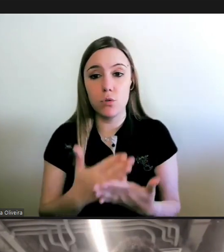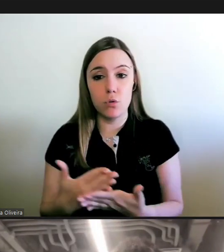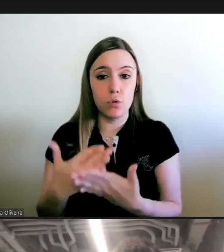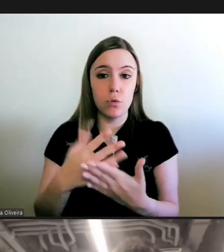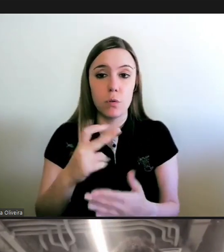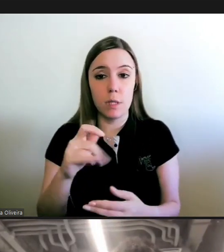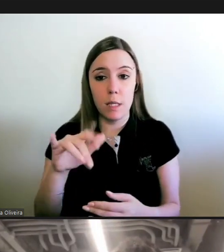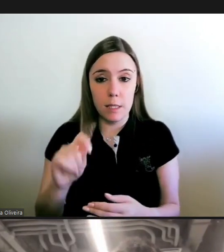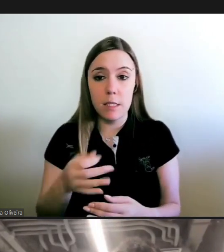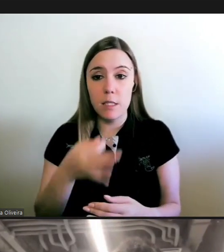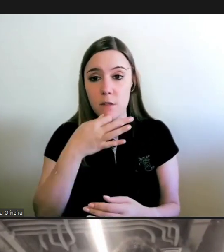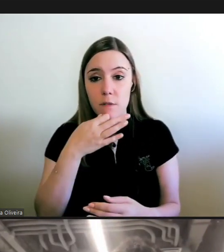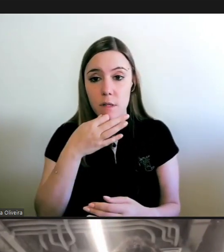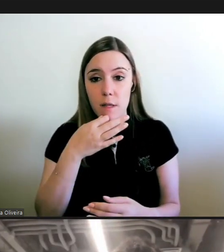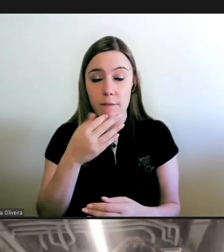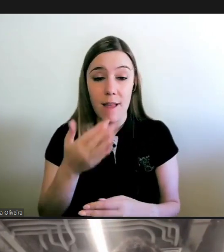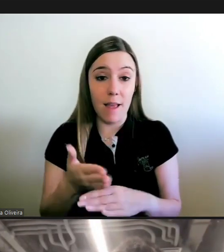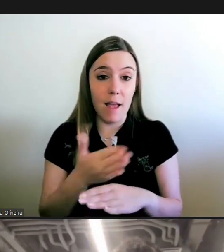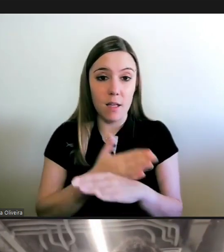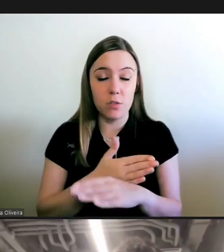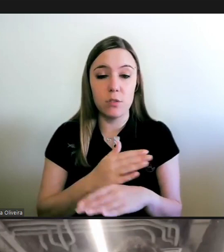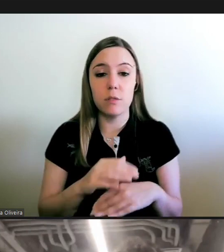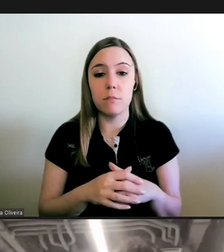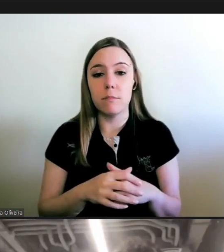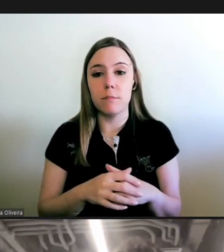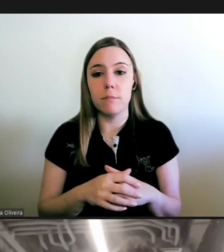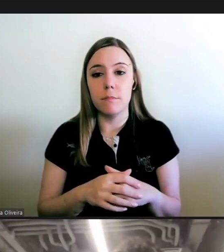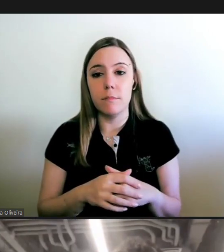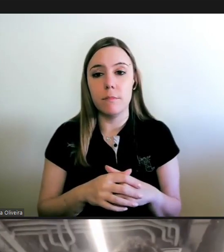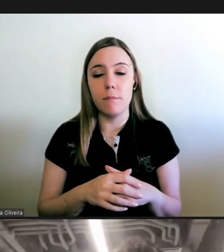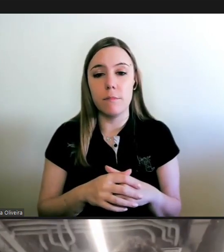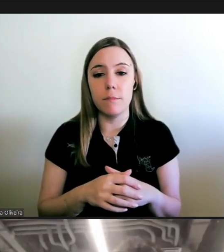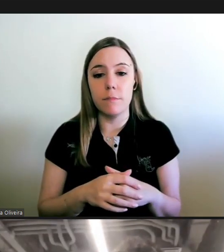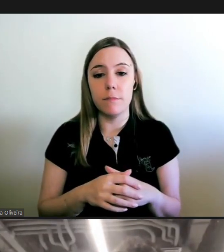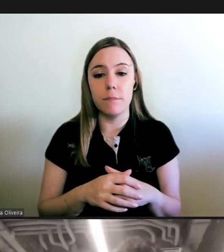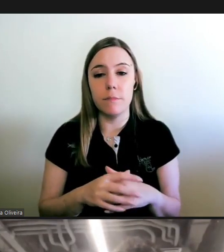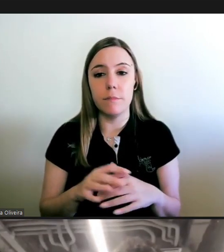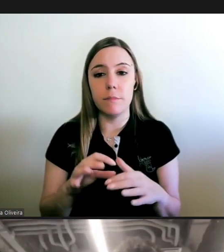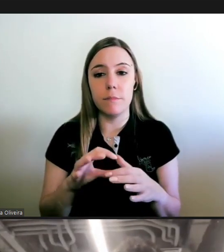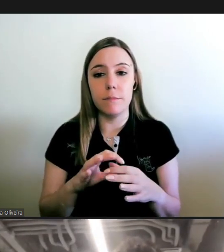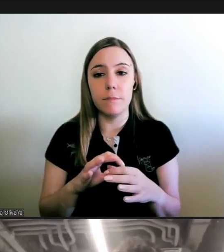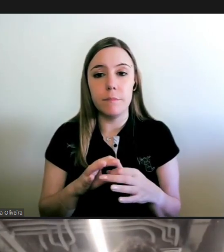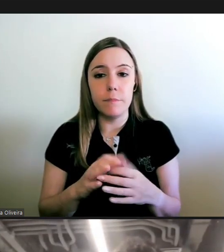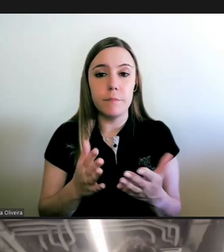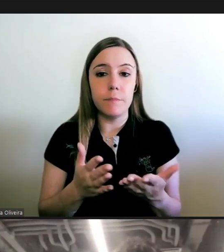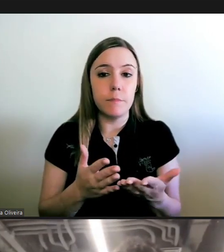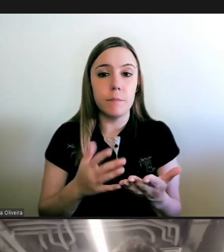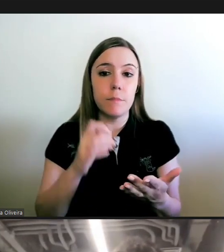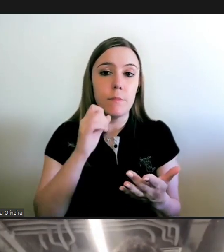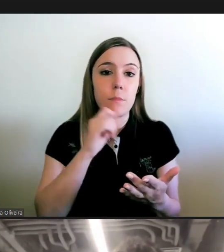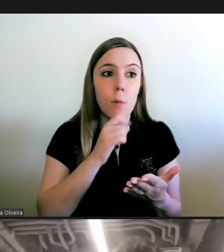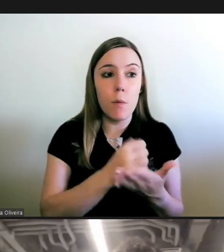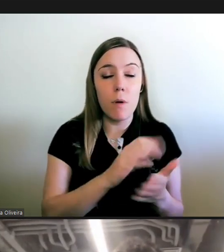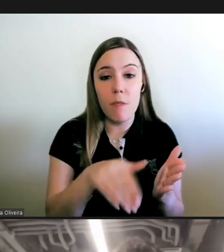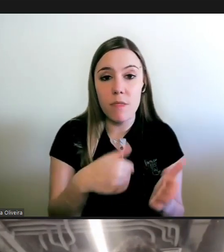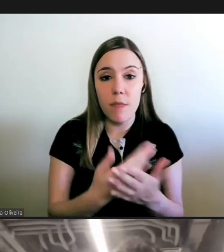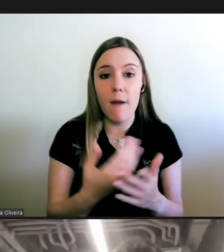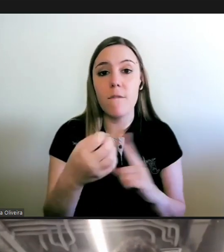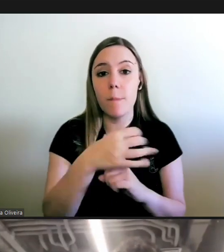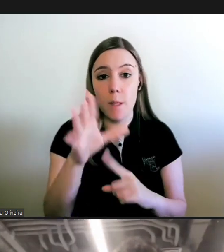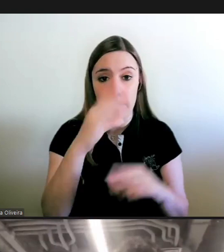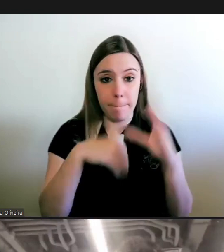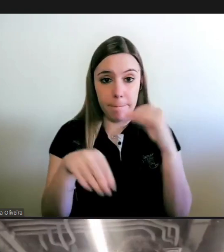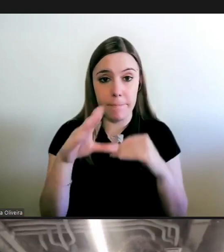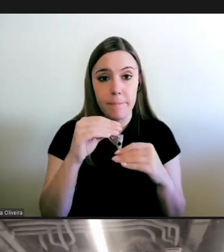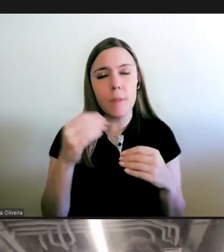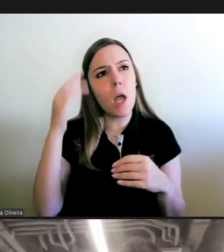Alice falava lá atrás, portanto, dispensa para formação, etc. E, portanto, eu acho que na administração pública